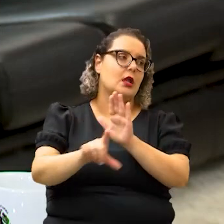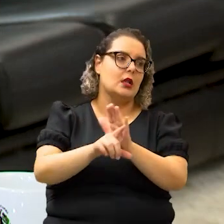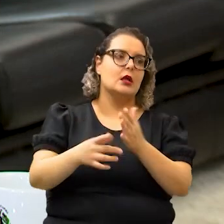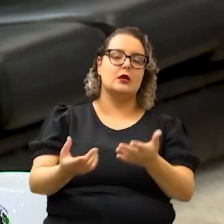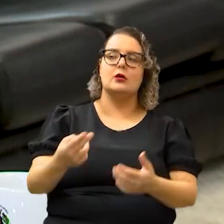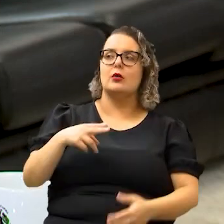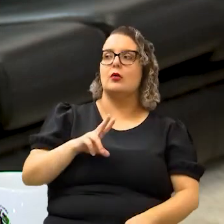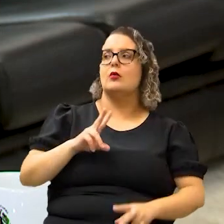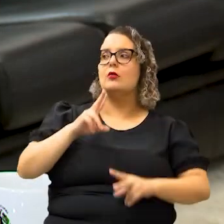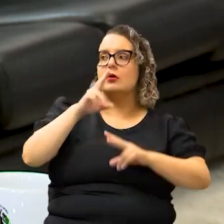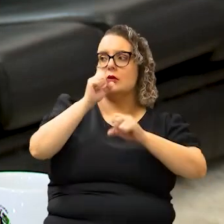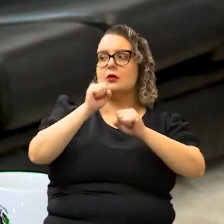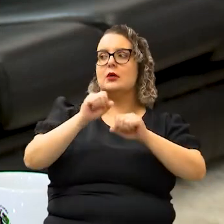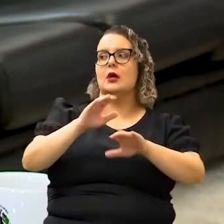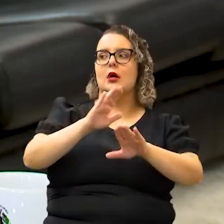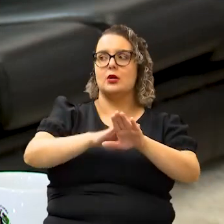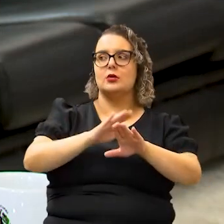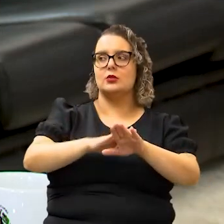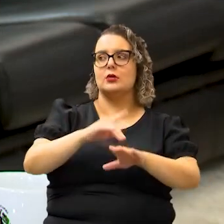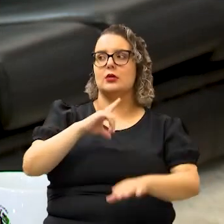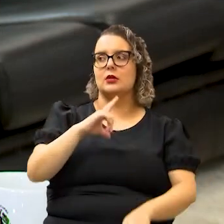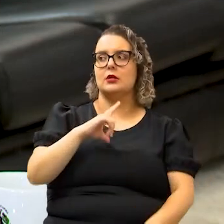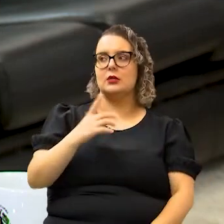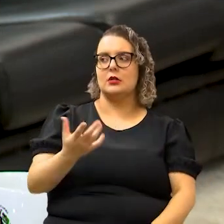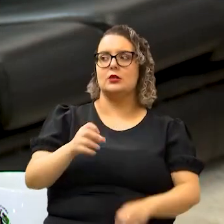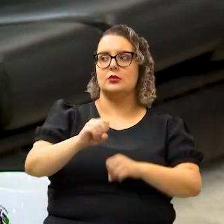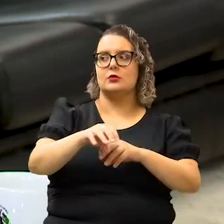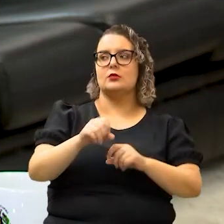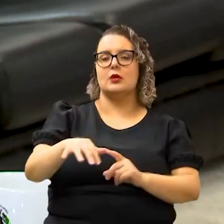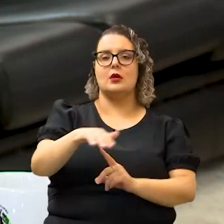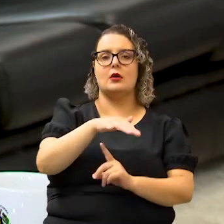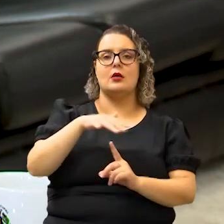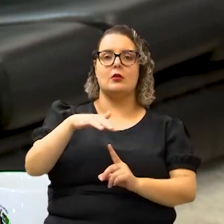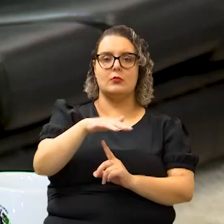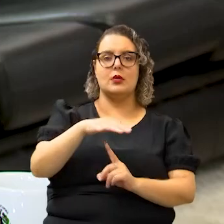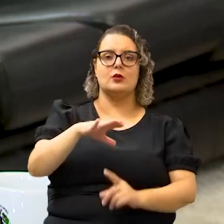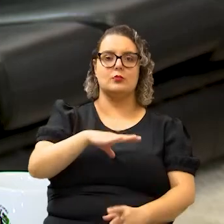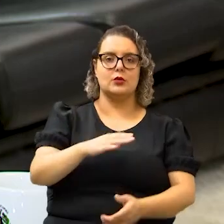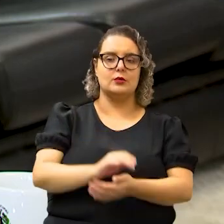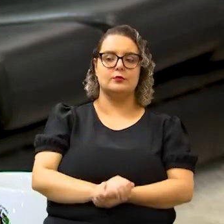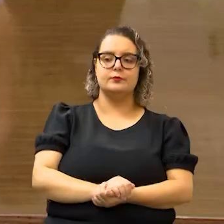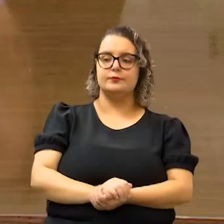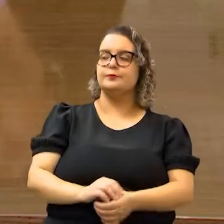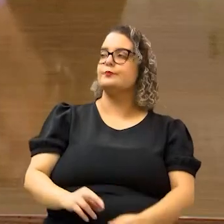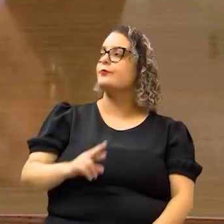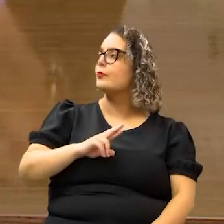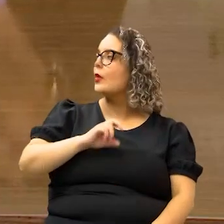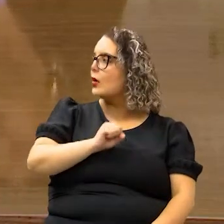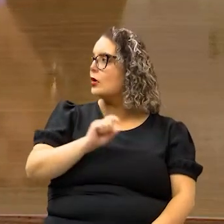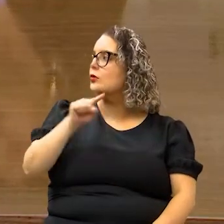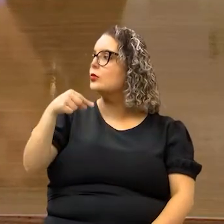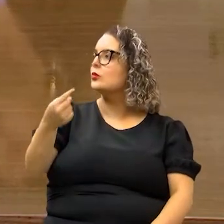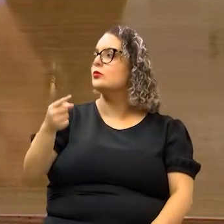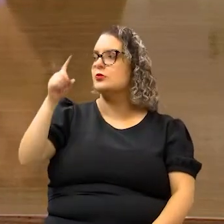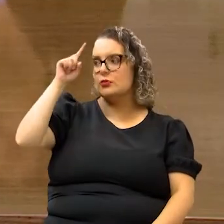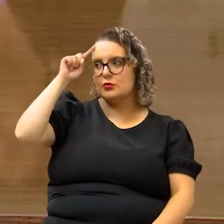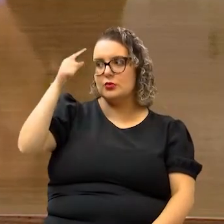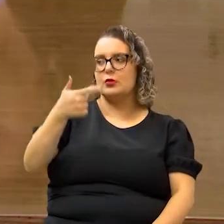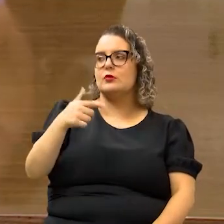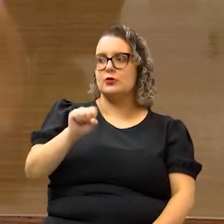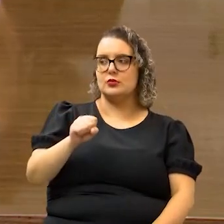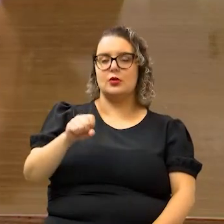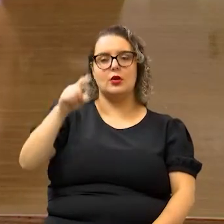aprimorar a legislação ou fortalecer as ações que já existem de educação ambiental no nosso município. Rossini, no próximo